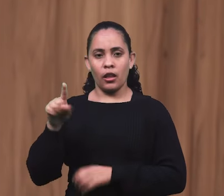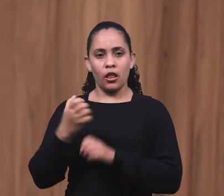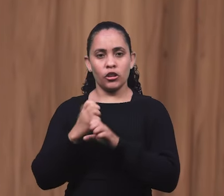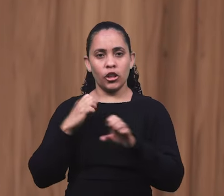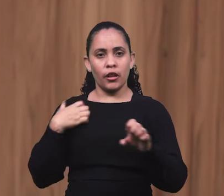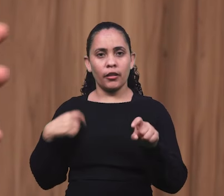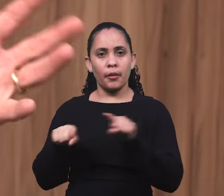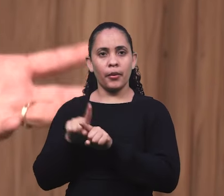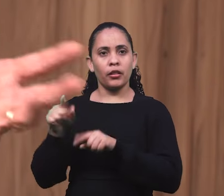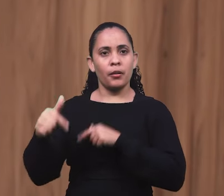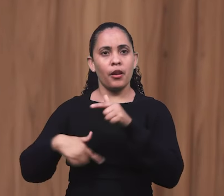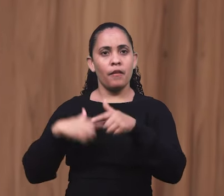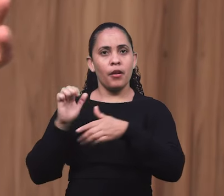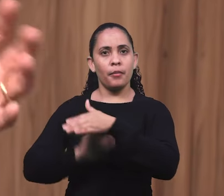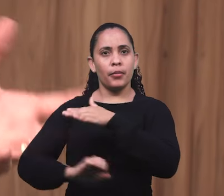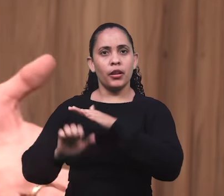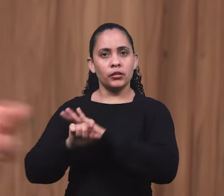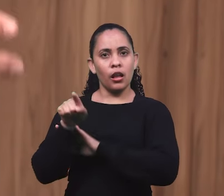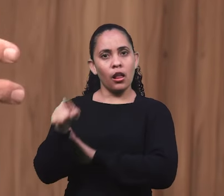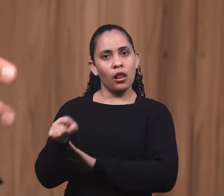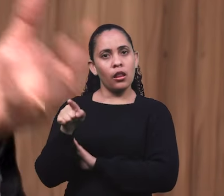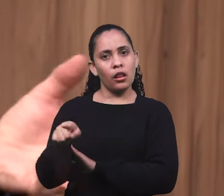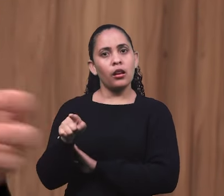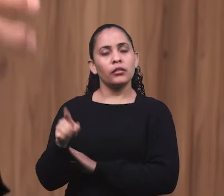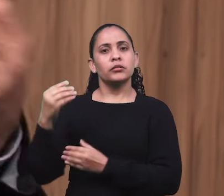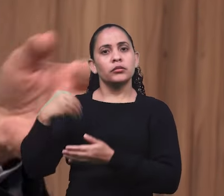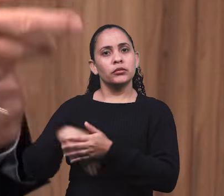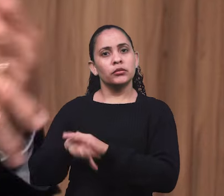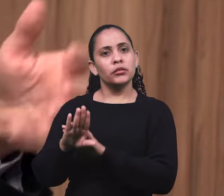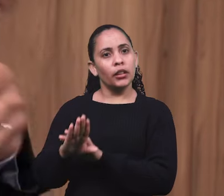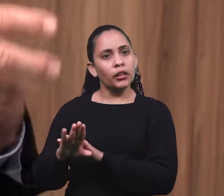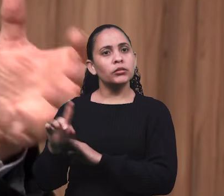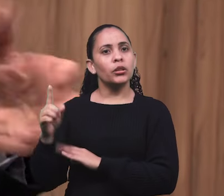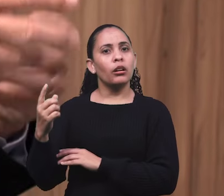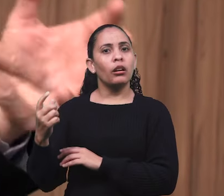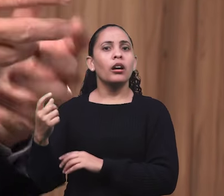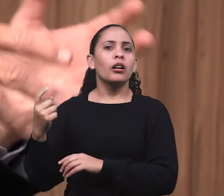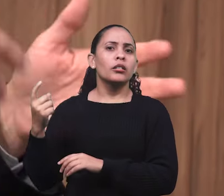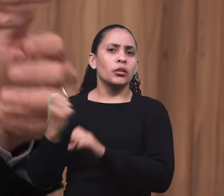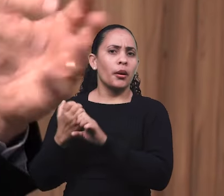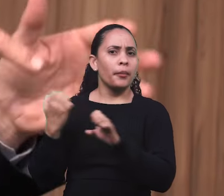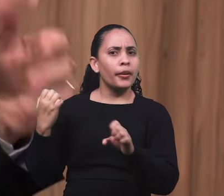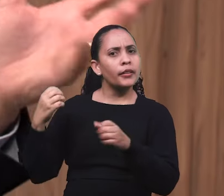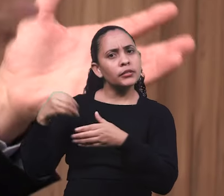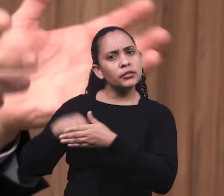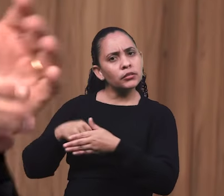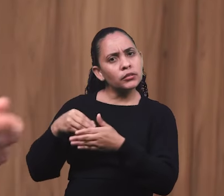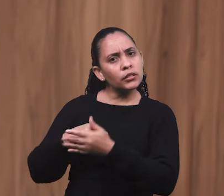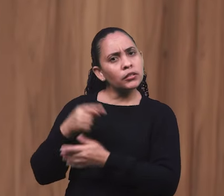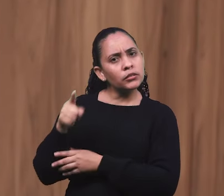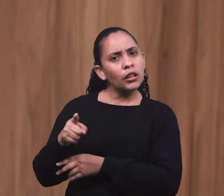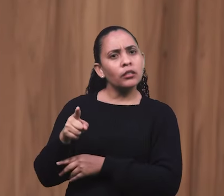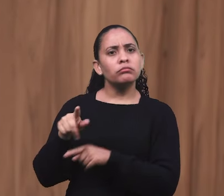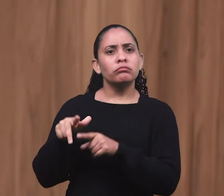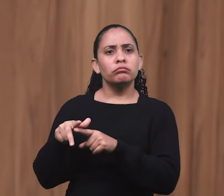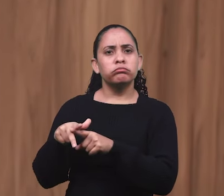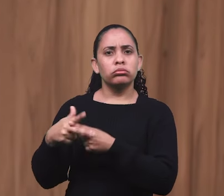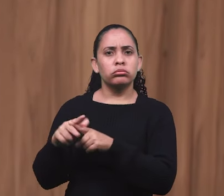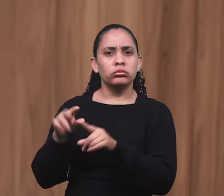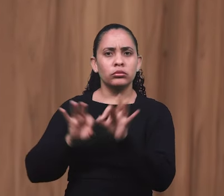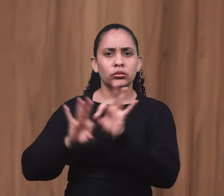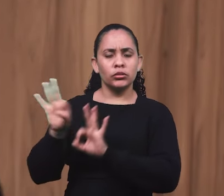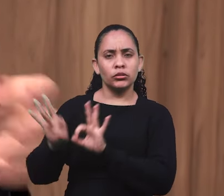na empresa. Ele contava as histórias dele da engenharia dentro da empresa, o desafio dele de ser engenheiro dentro de uma empresa, na época, uma montadora de motores